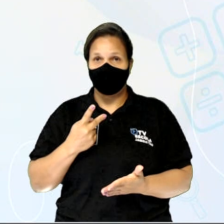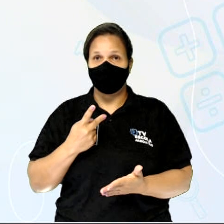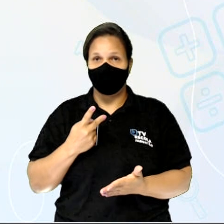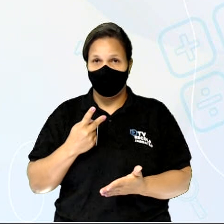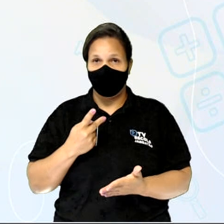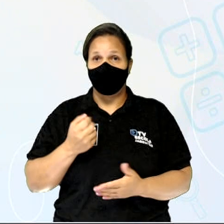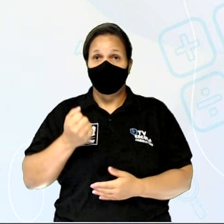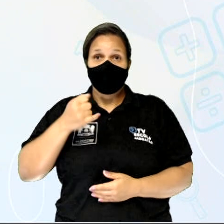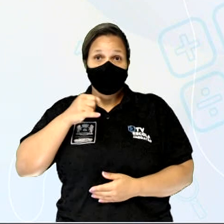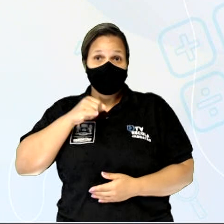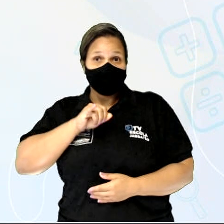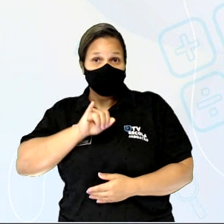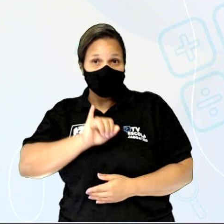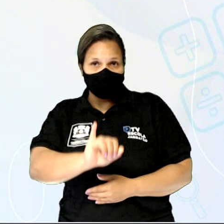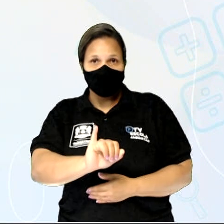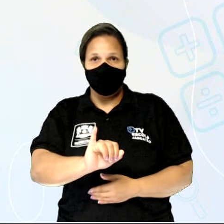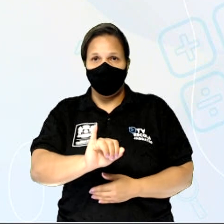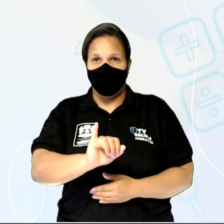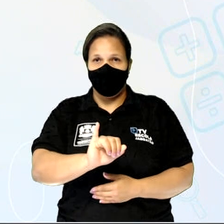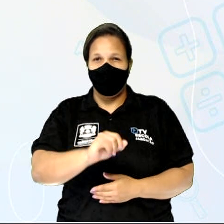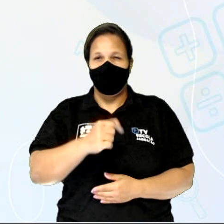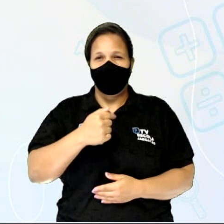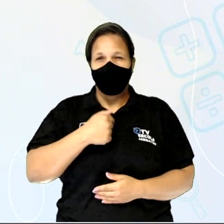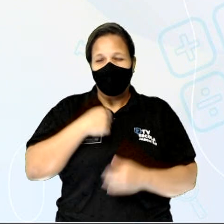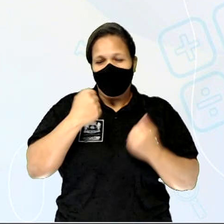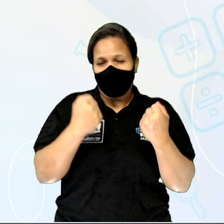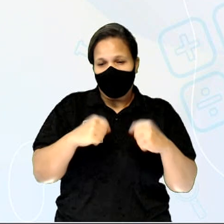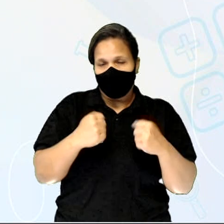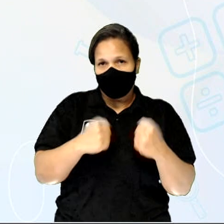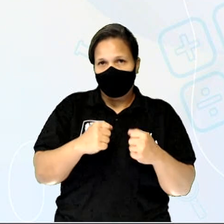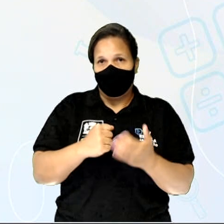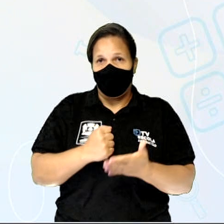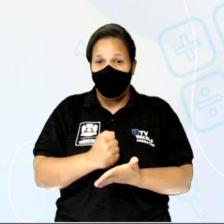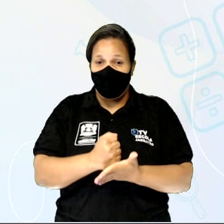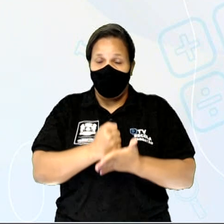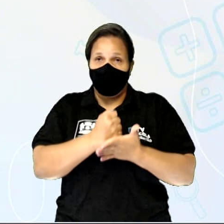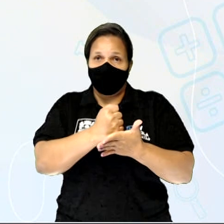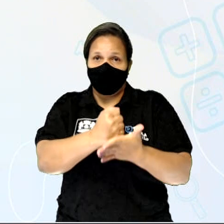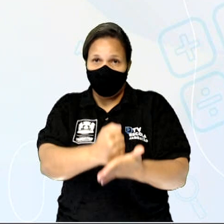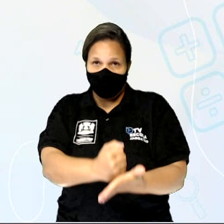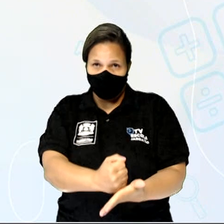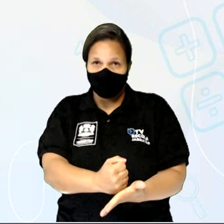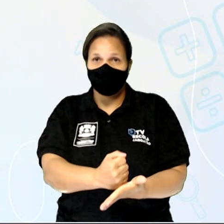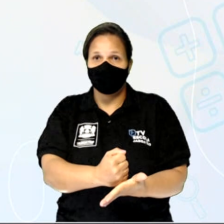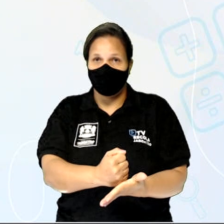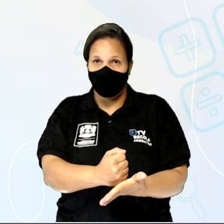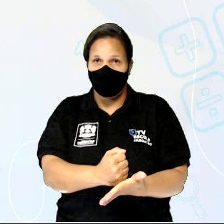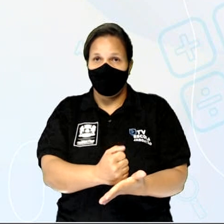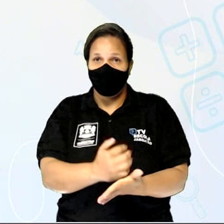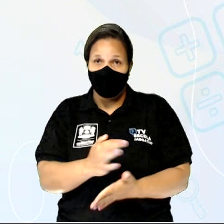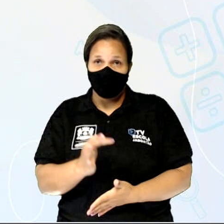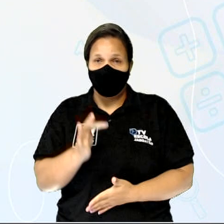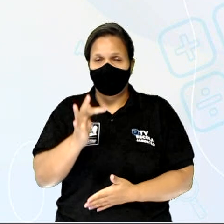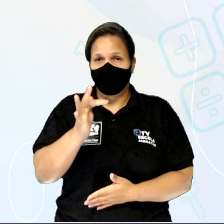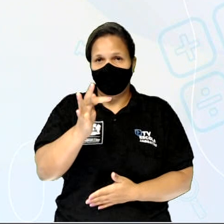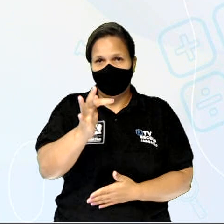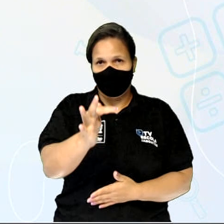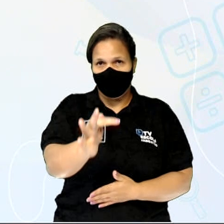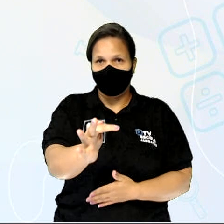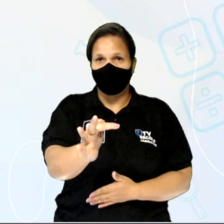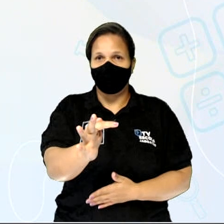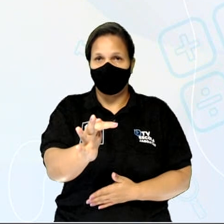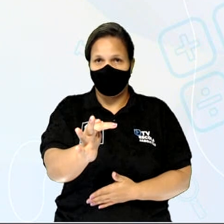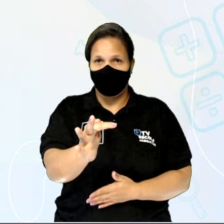um bolo para que a frase no futuro, ou seja, para que a condição ela